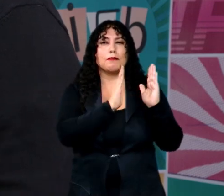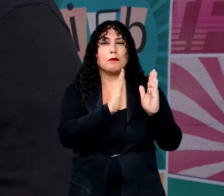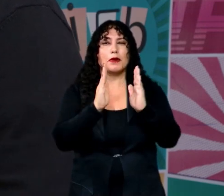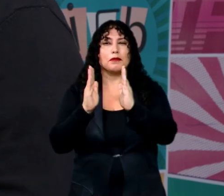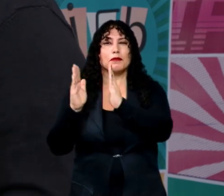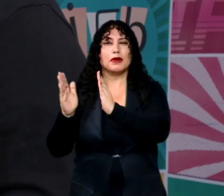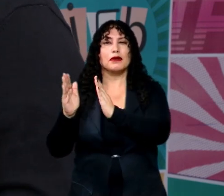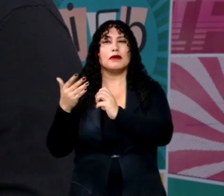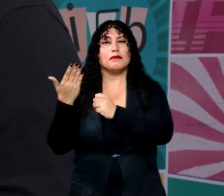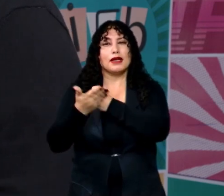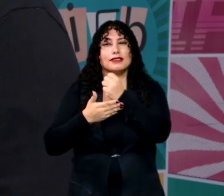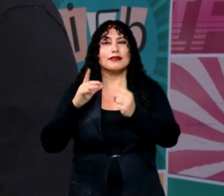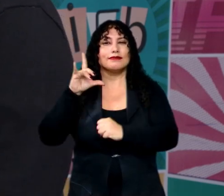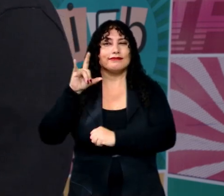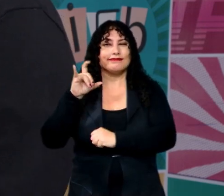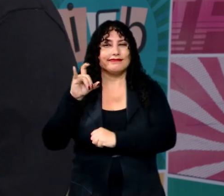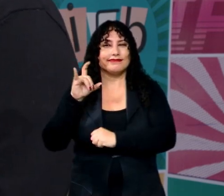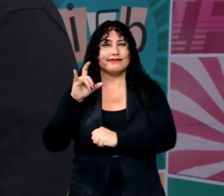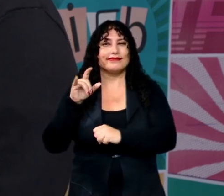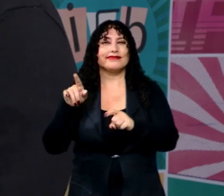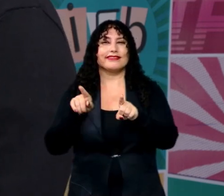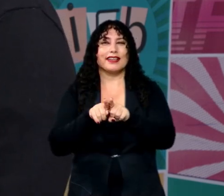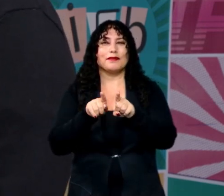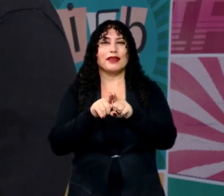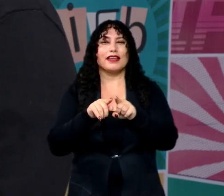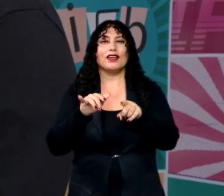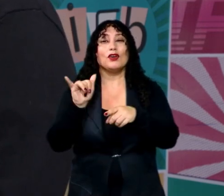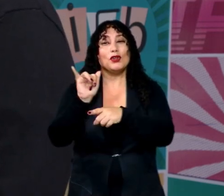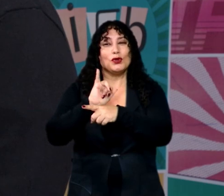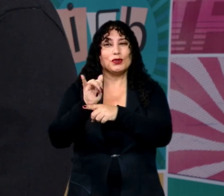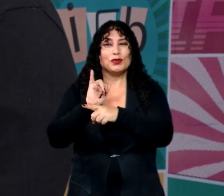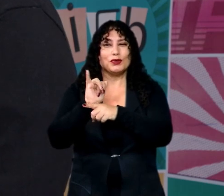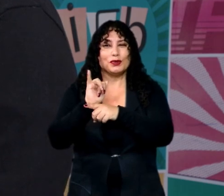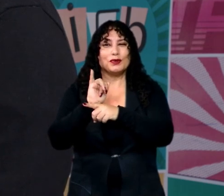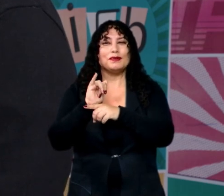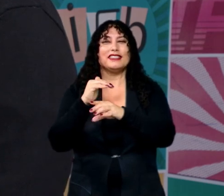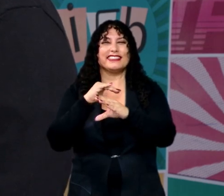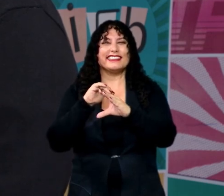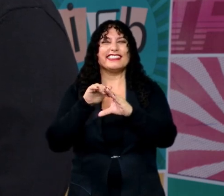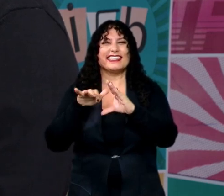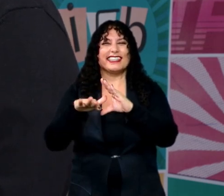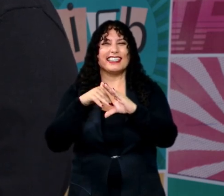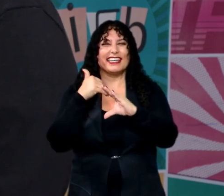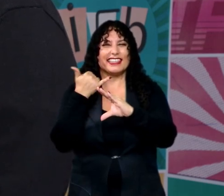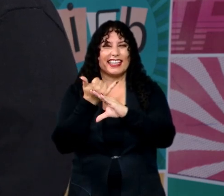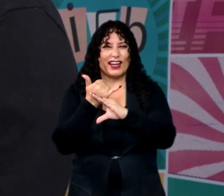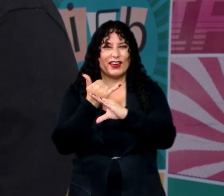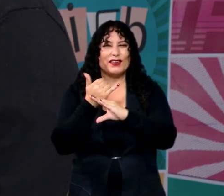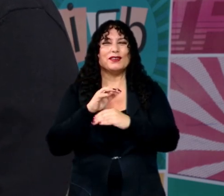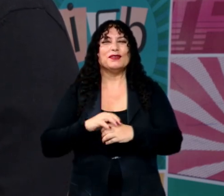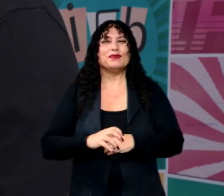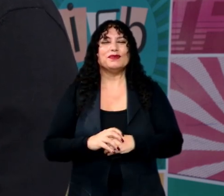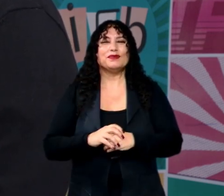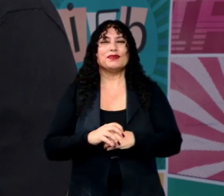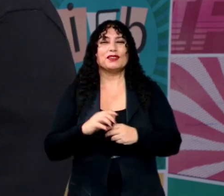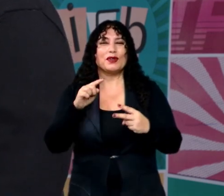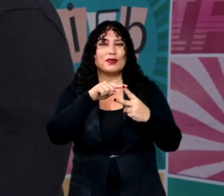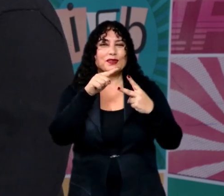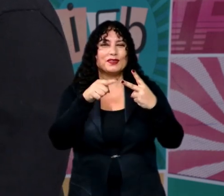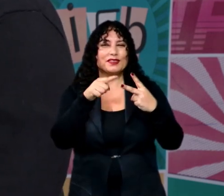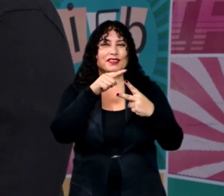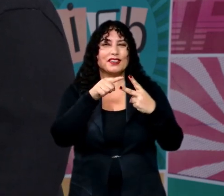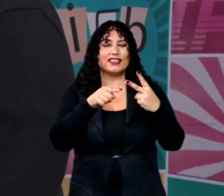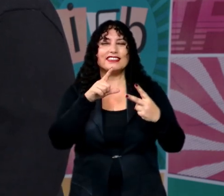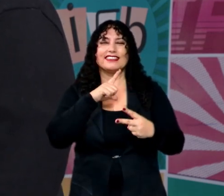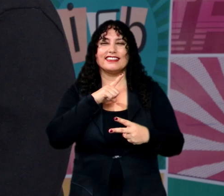mas basicamente o Instagram e a gente tem um canal no YouTube também. Então, esses geralmente são os dois canais que a gente